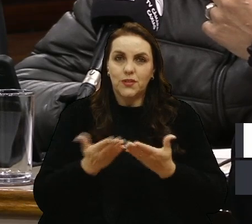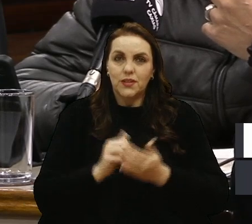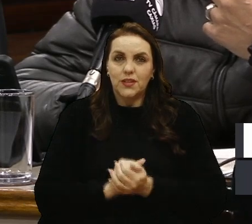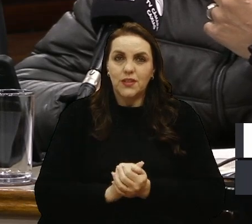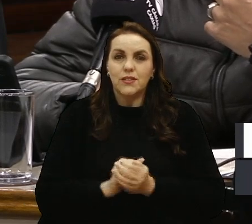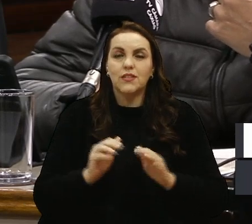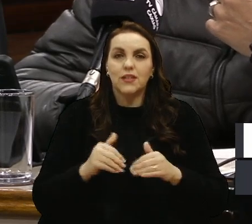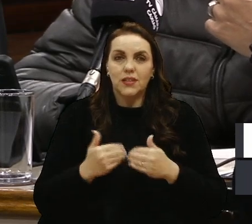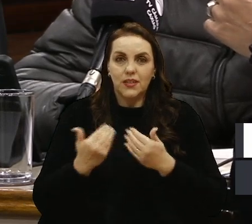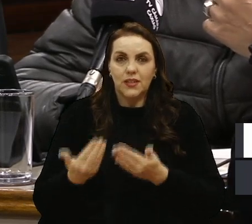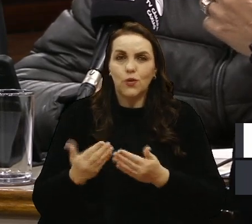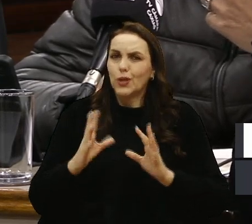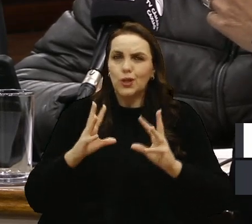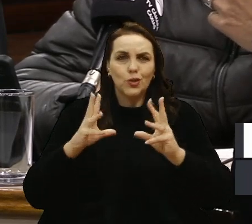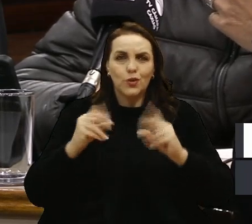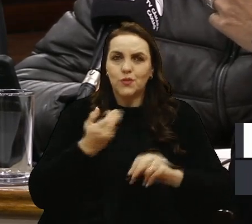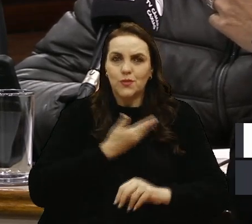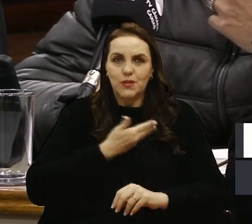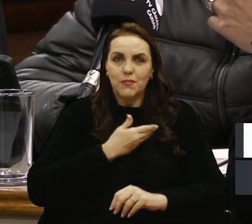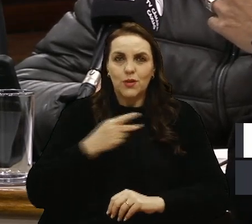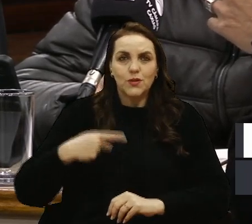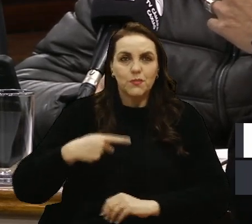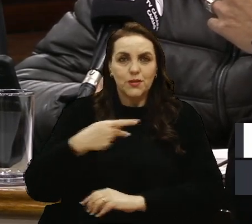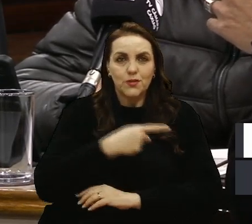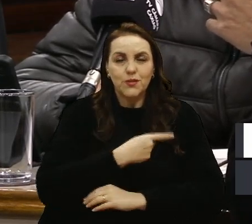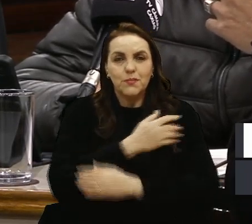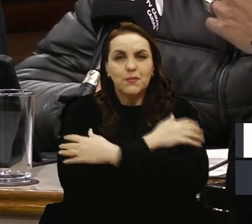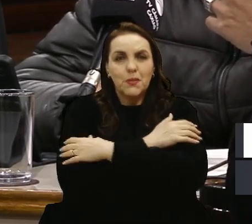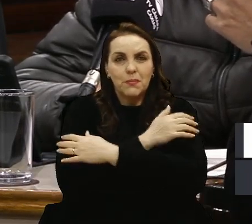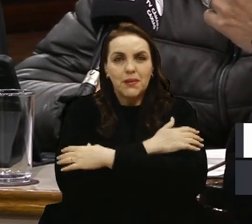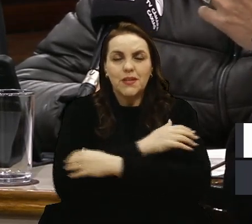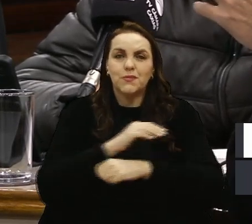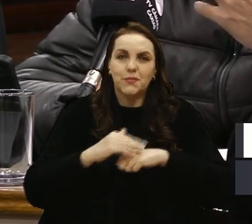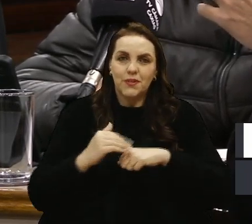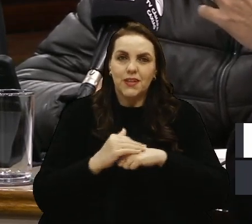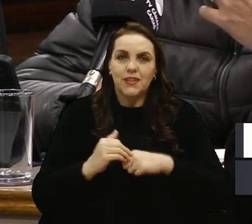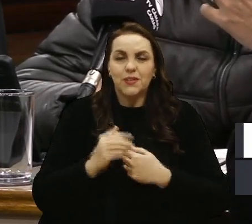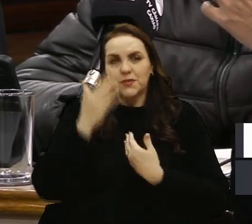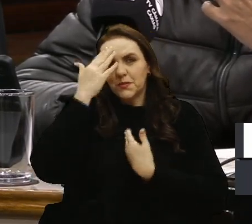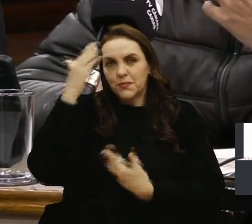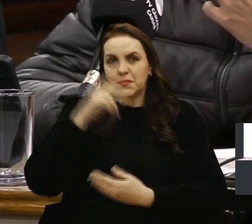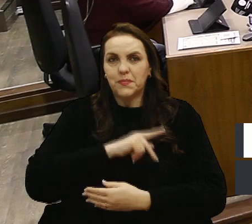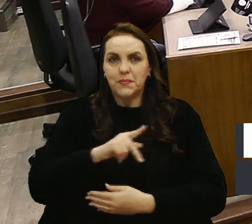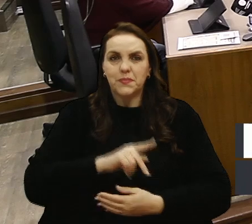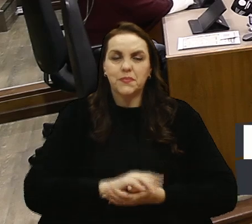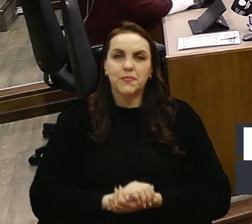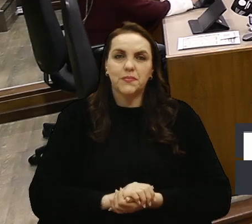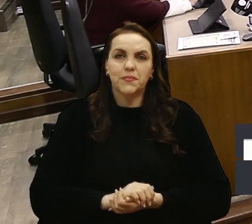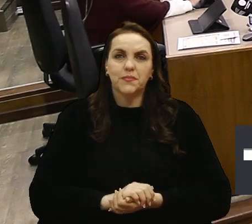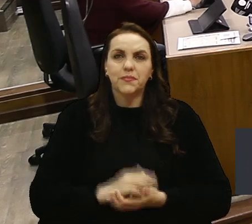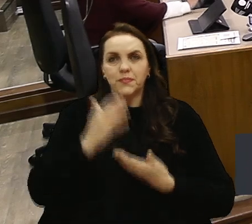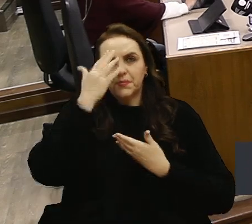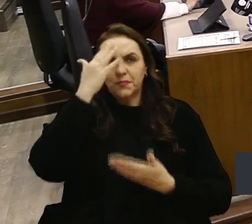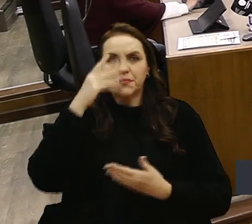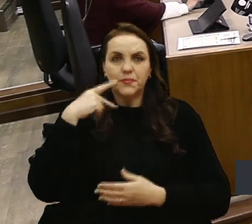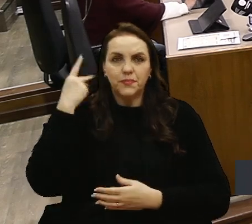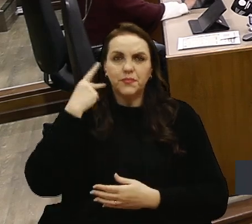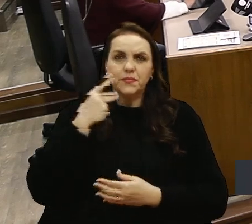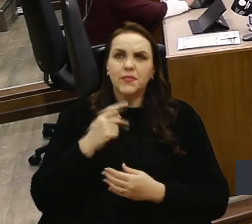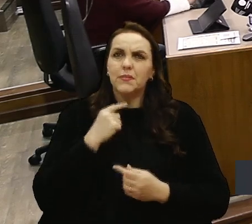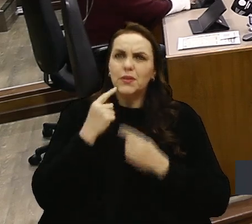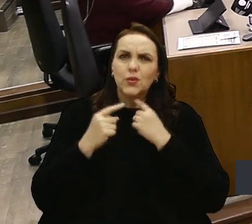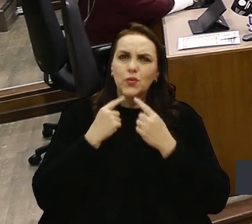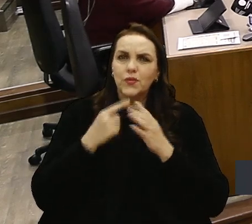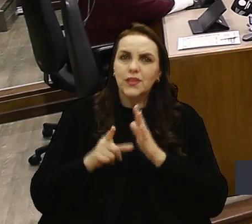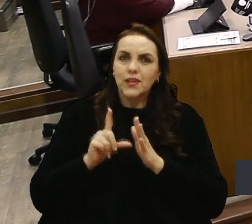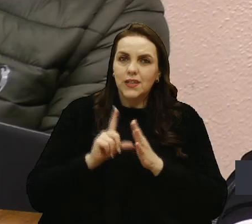os meus amigos, pastores, recebam meu abraço, meu carinho. Seria isso, senhor presidente. Muito obrigado. Obrigado, vereador. E a minha dúvida que eu estava antes